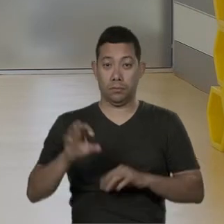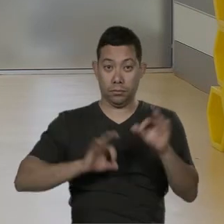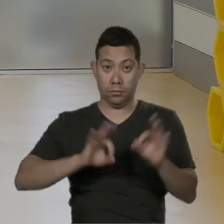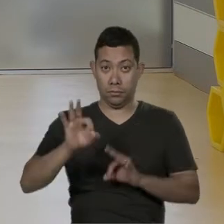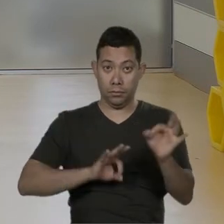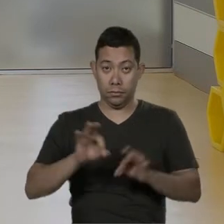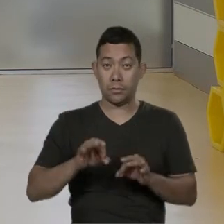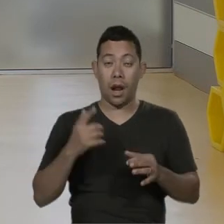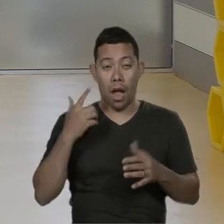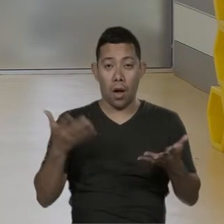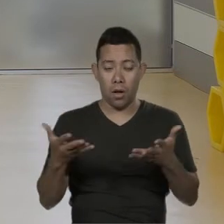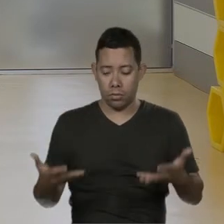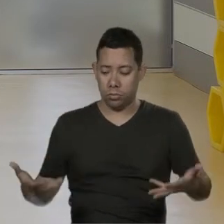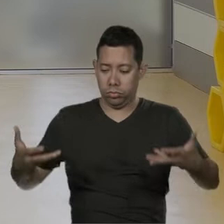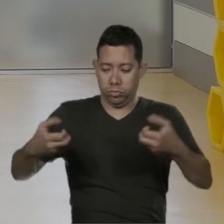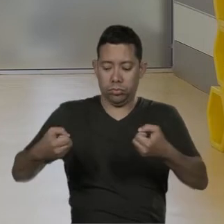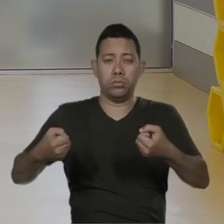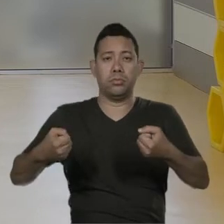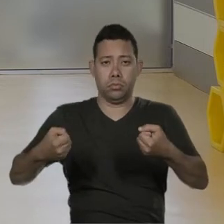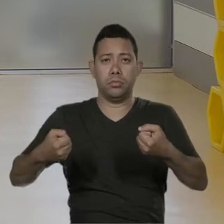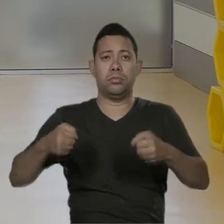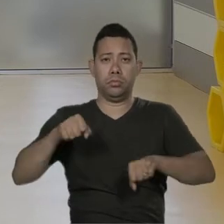Prepara a pegada 2 e vem.